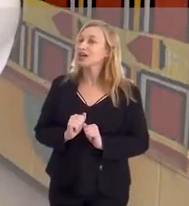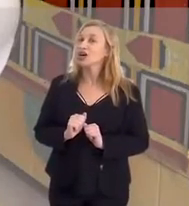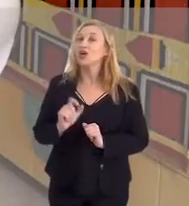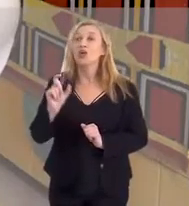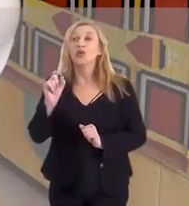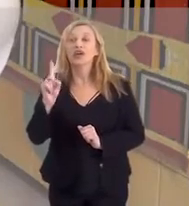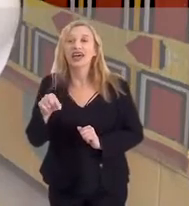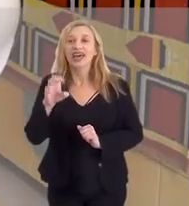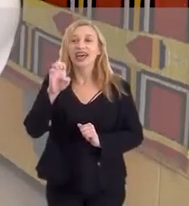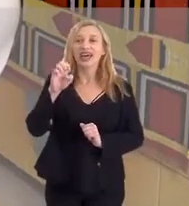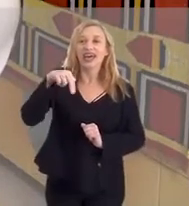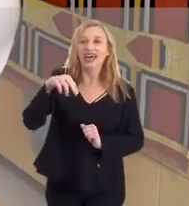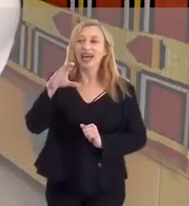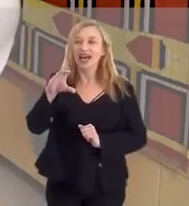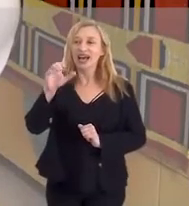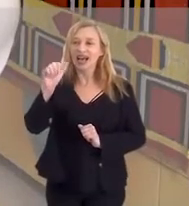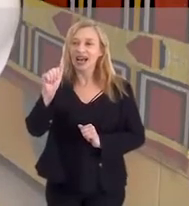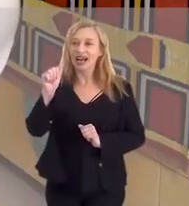Papillon, o que é encantaria?